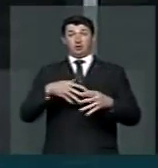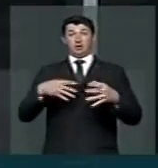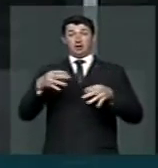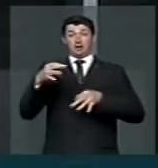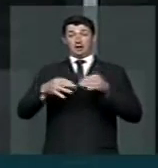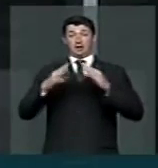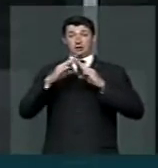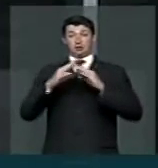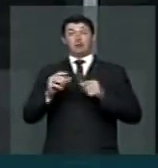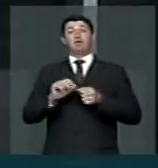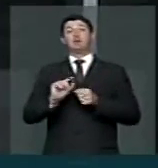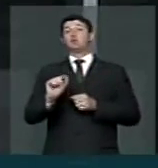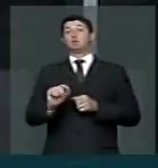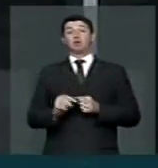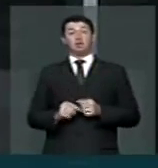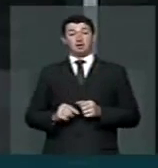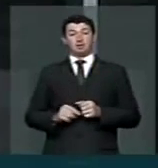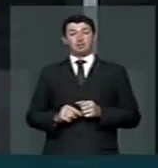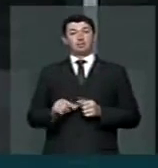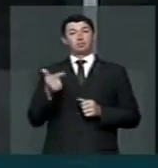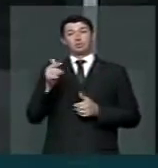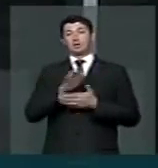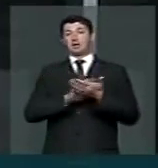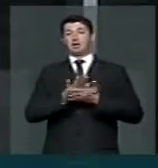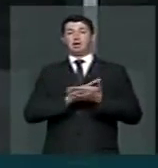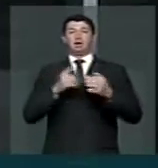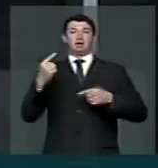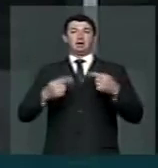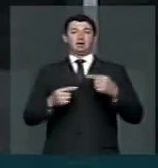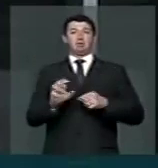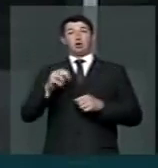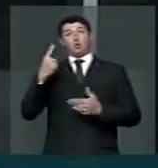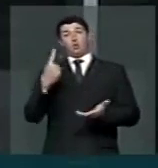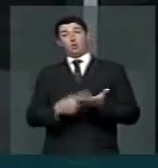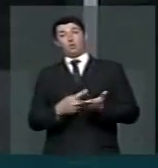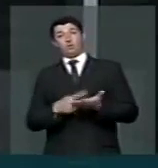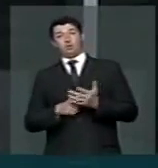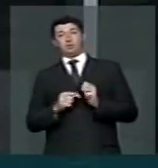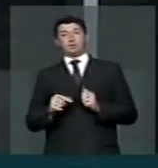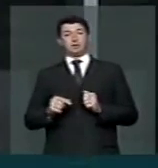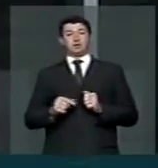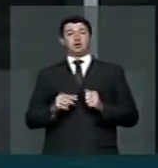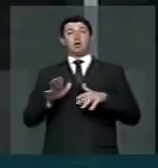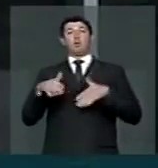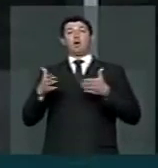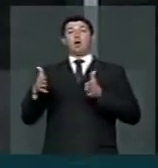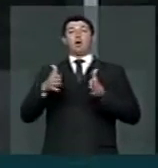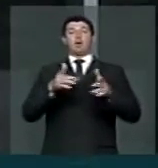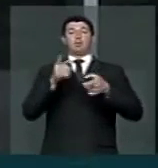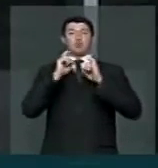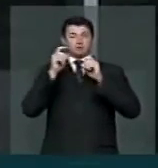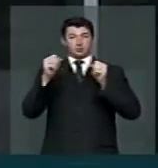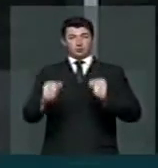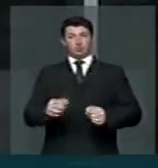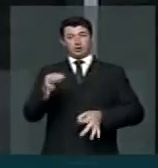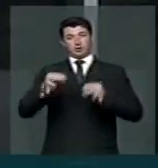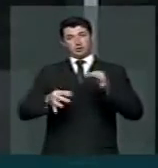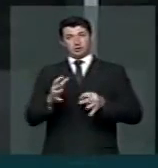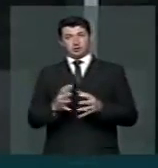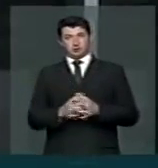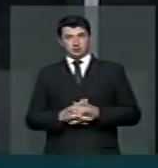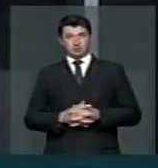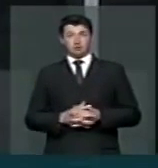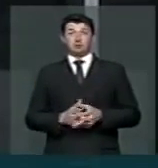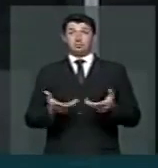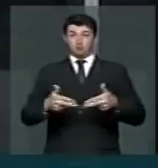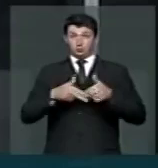tribunais faz com que não haja qualquer debate ou compromisso sobre os rumos administrativos do Poder Judiciário.